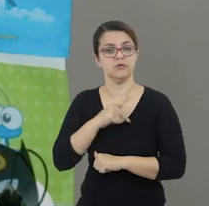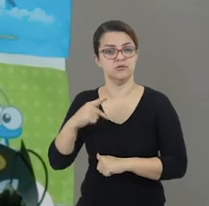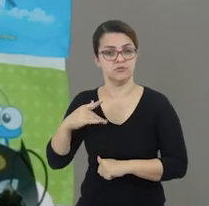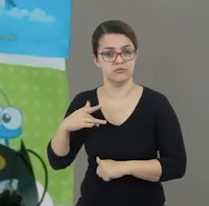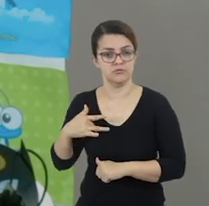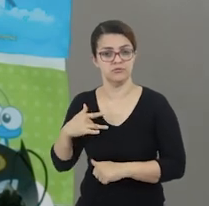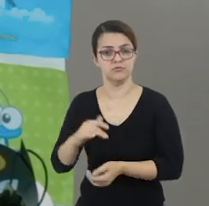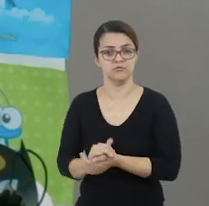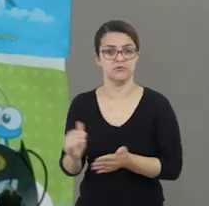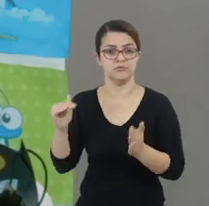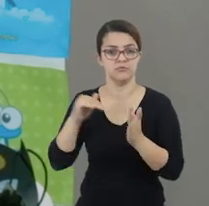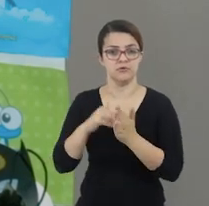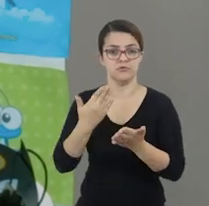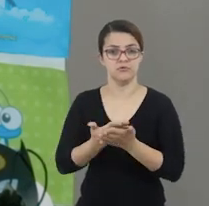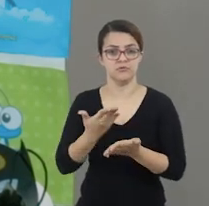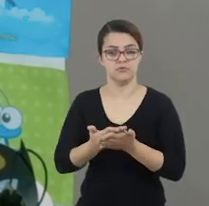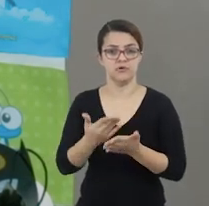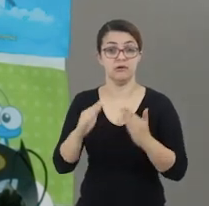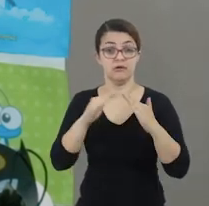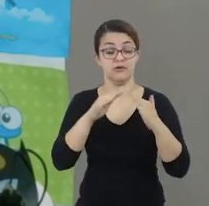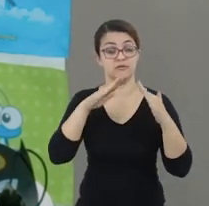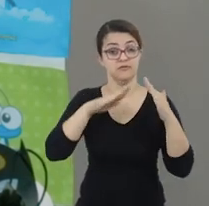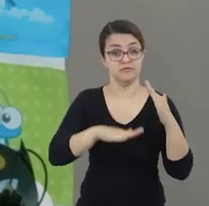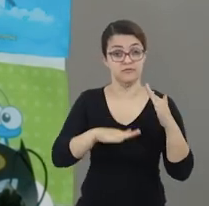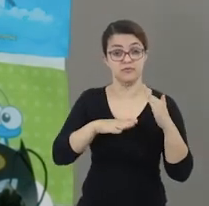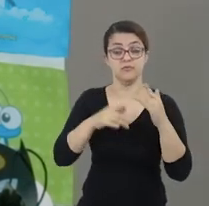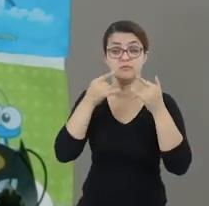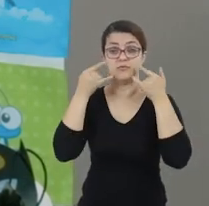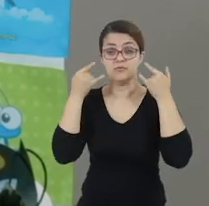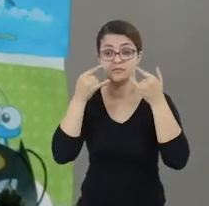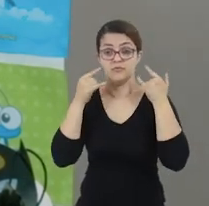tá? Até o próximo vídeo. Fiquem em